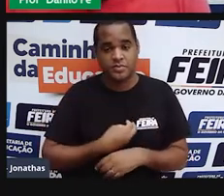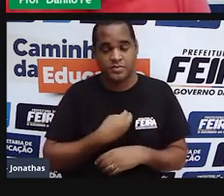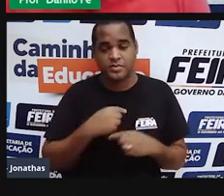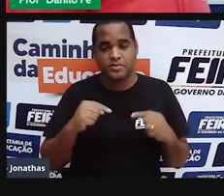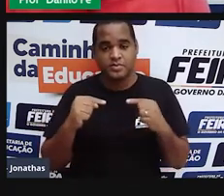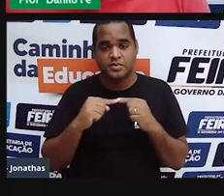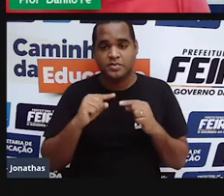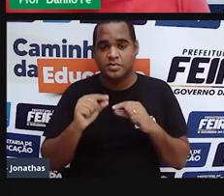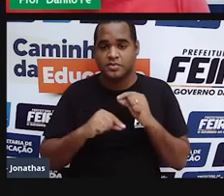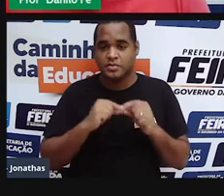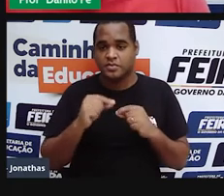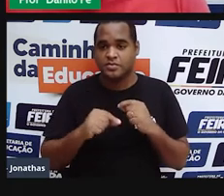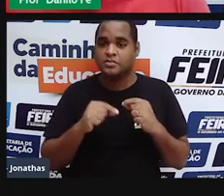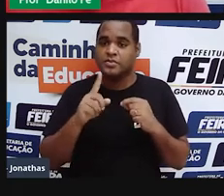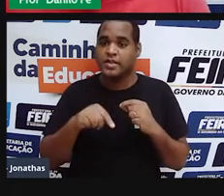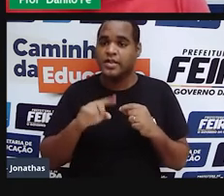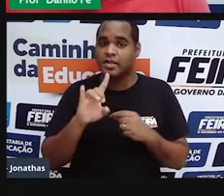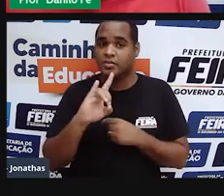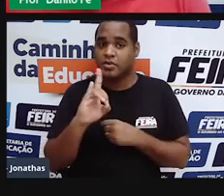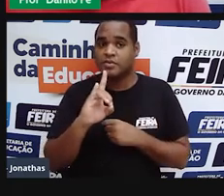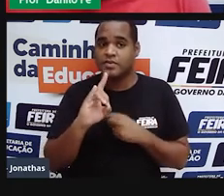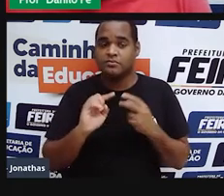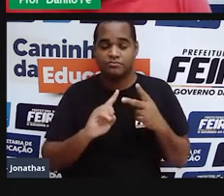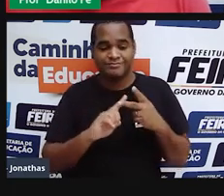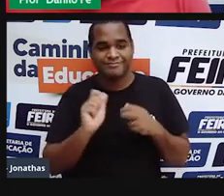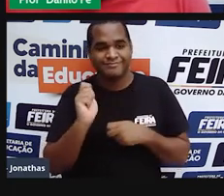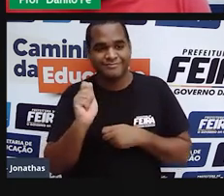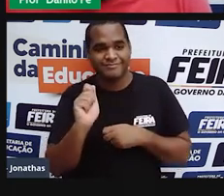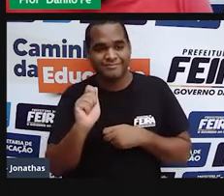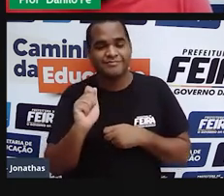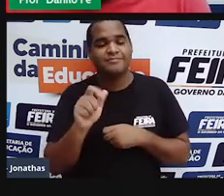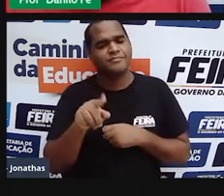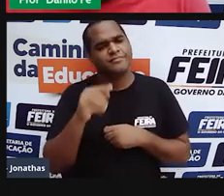é citado O Bolívia e